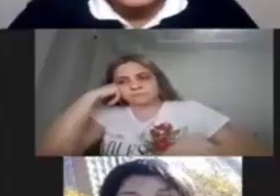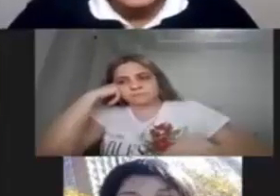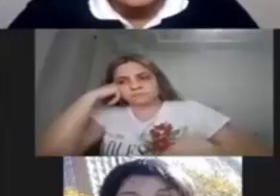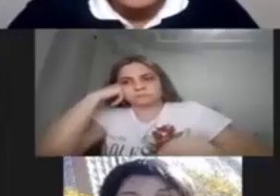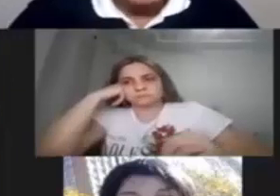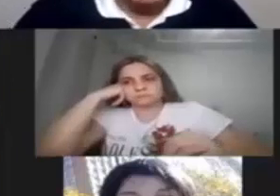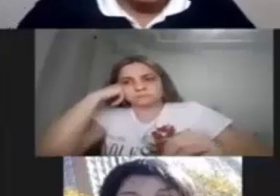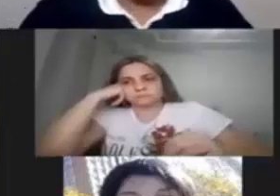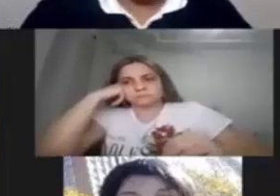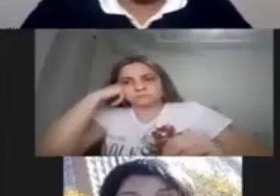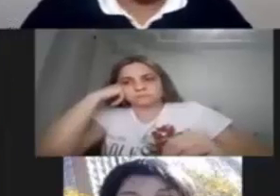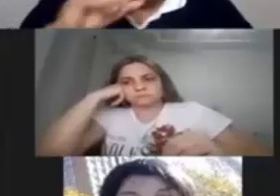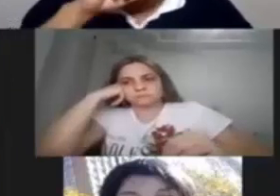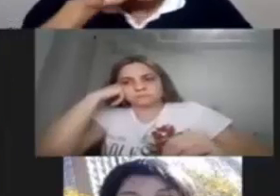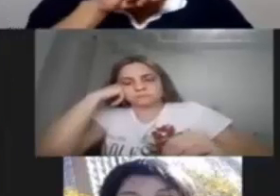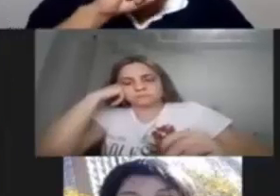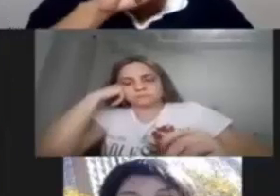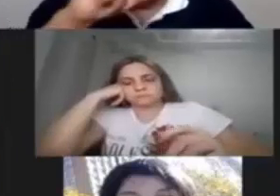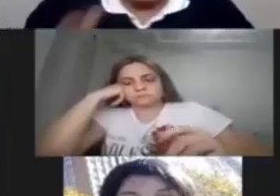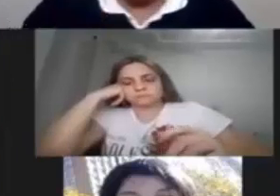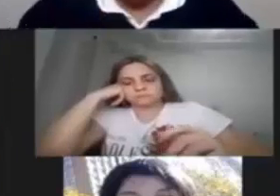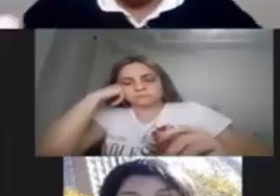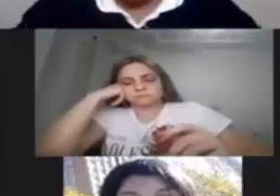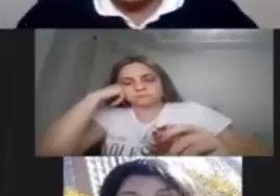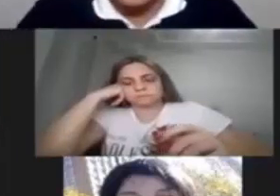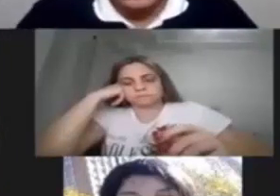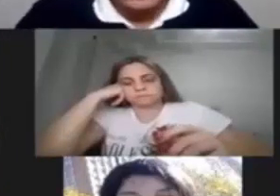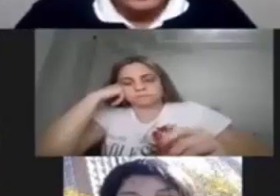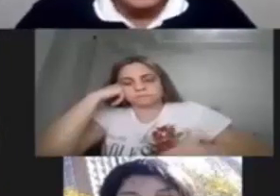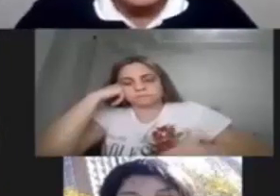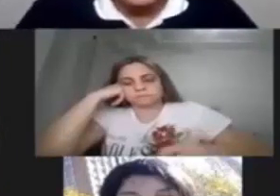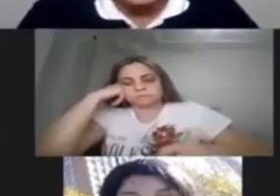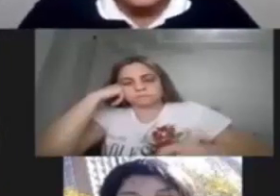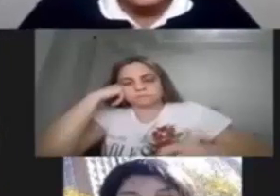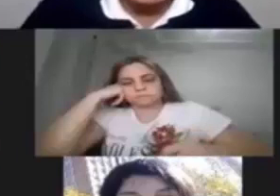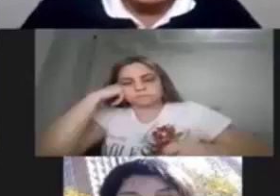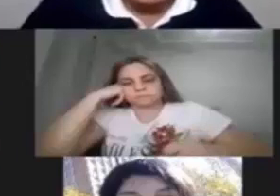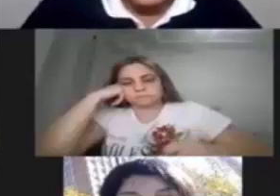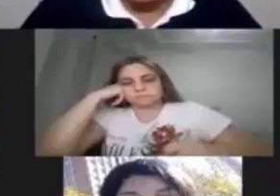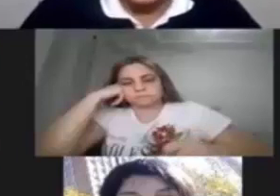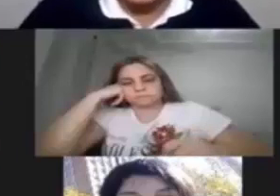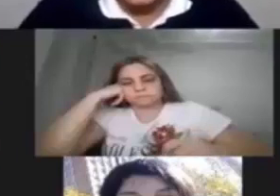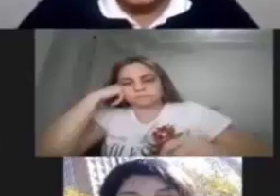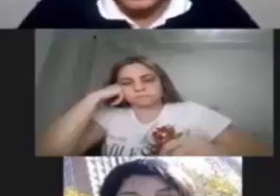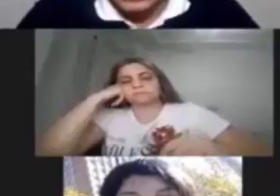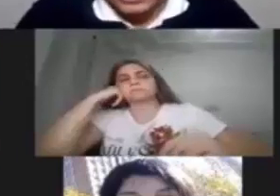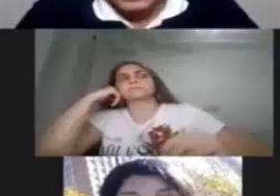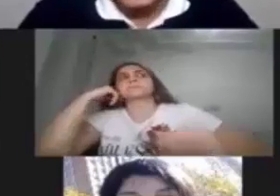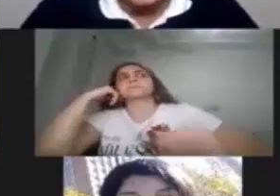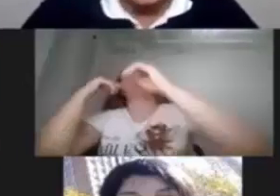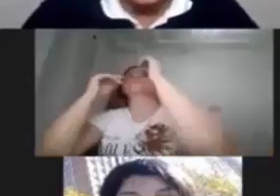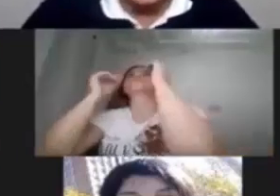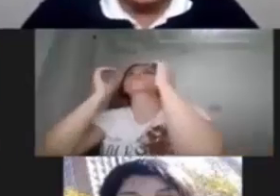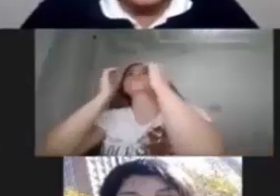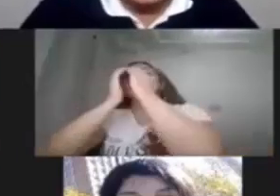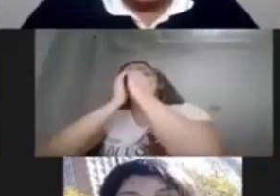entendeu? mundo inferior então Jesus foi para o mundo inferior né? e lá ele ficou durante três dias e